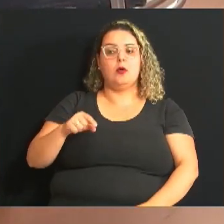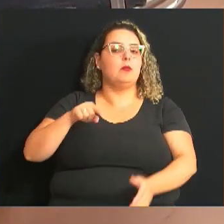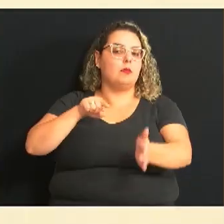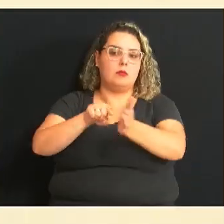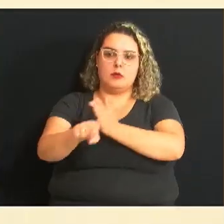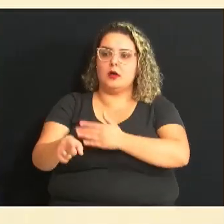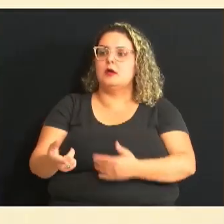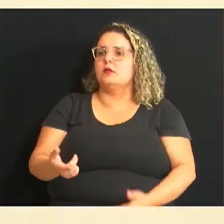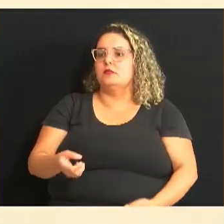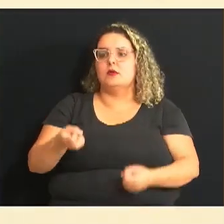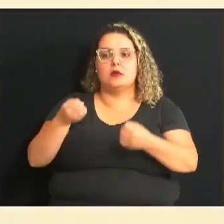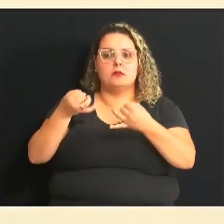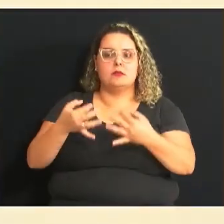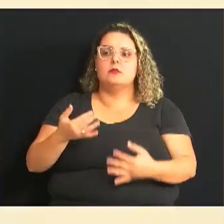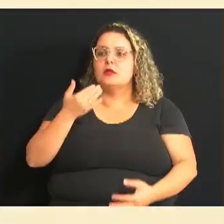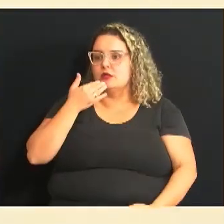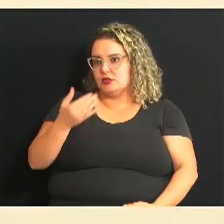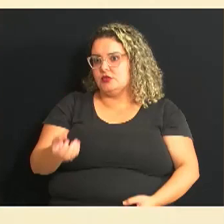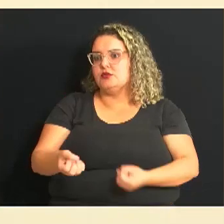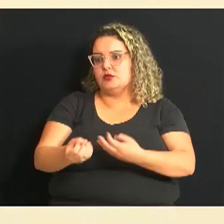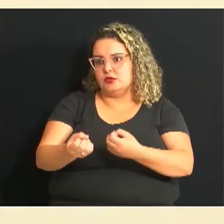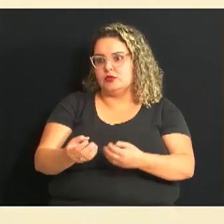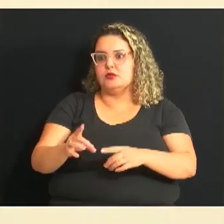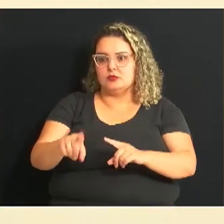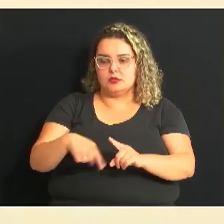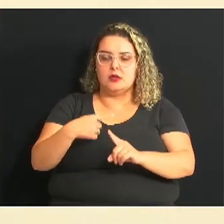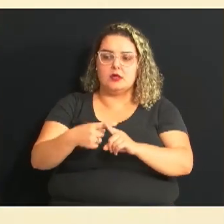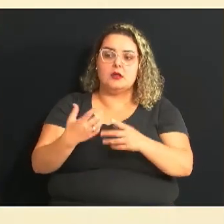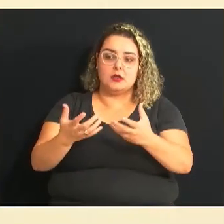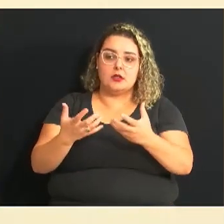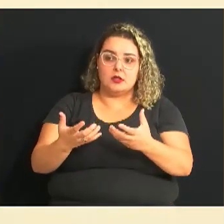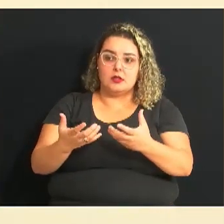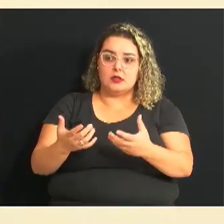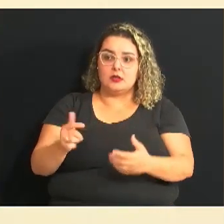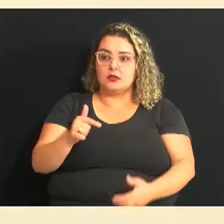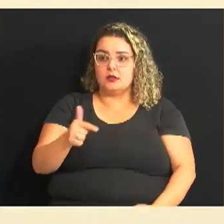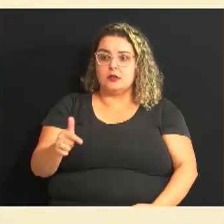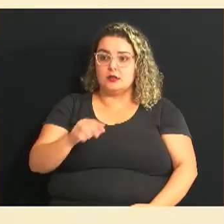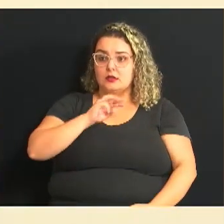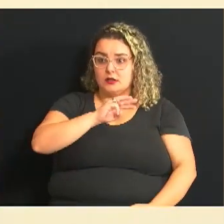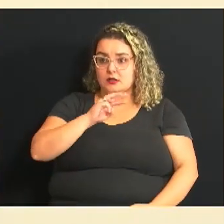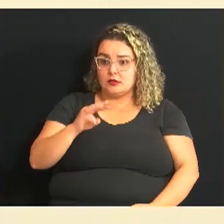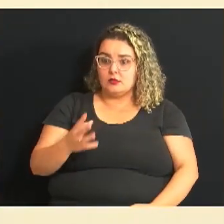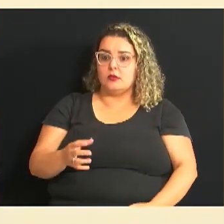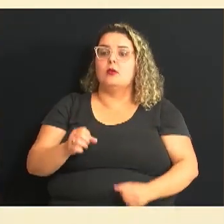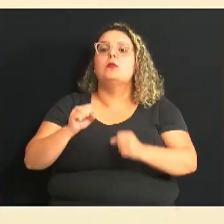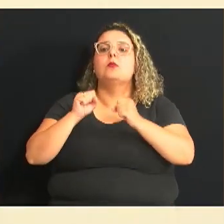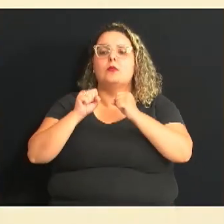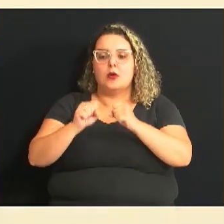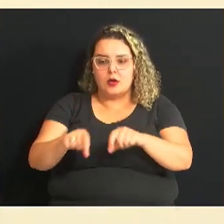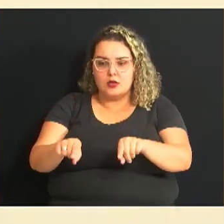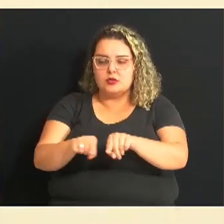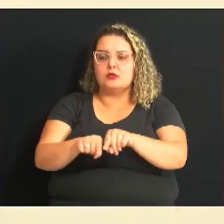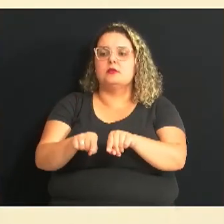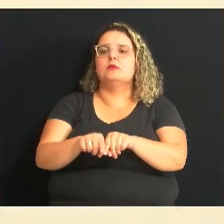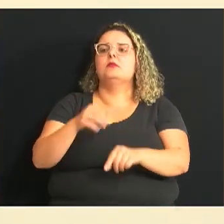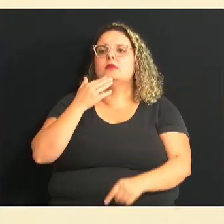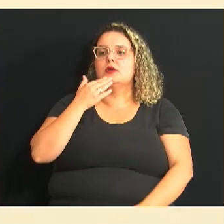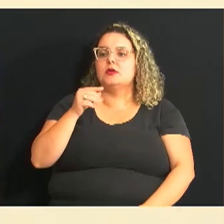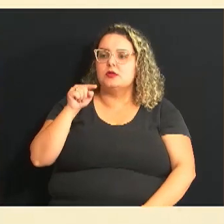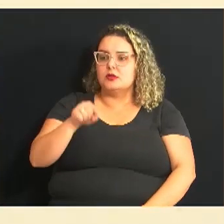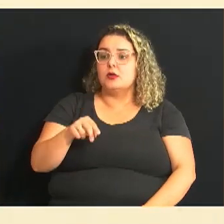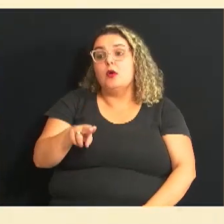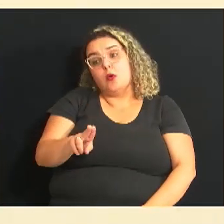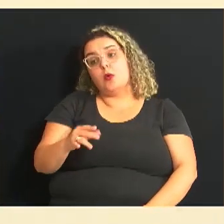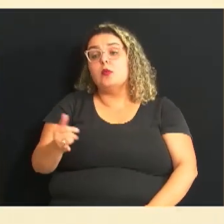algum esclarecimento, alguma informação adicional que você queira, que não esteja lá no site, pode também ser solicitada por ali. Ou o